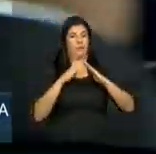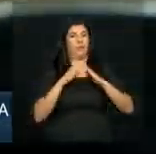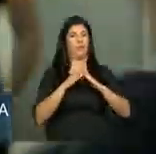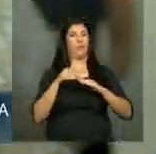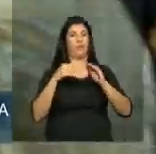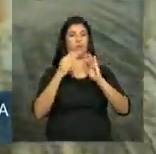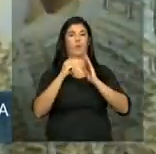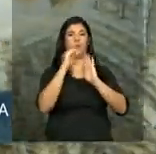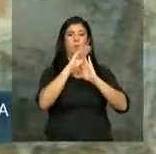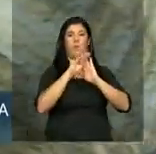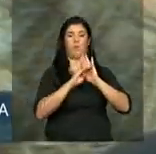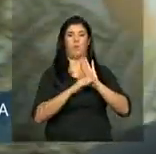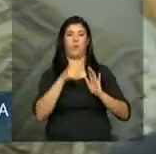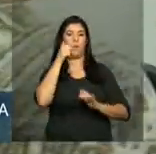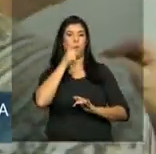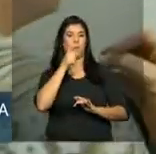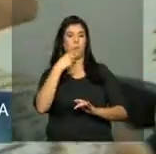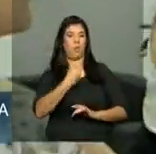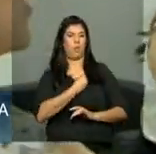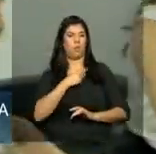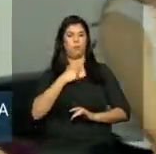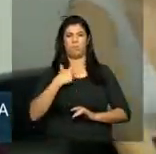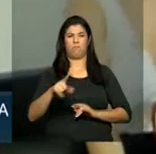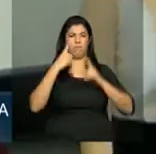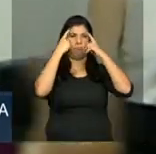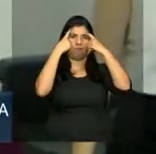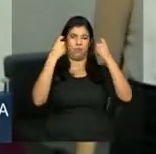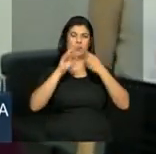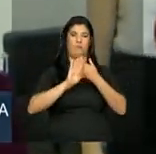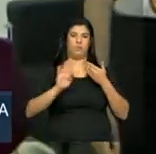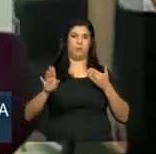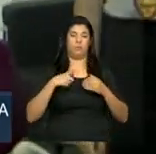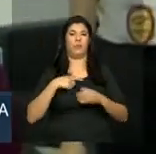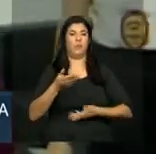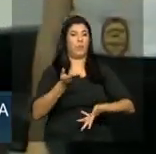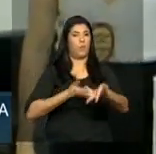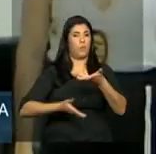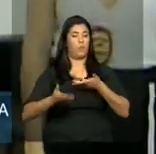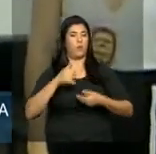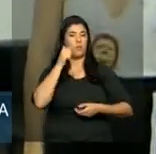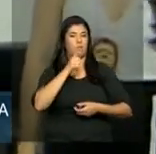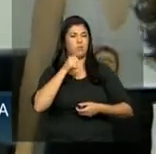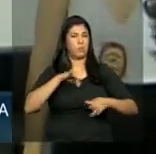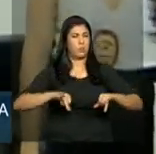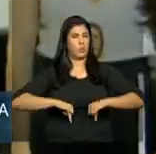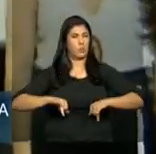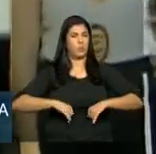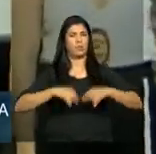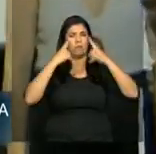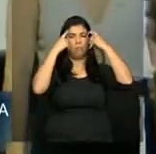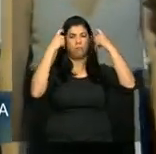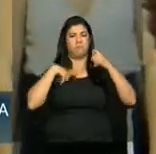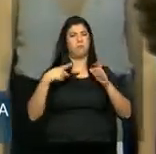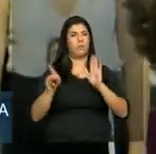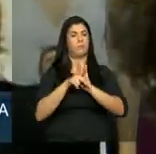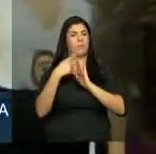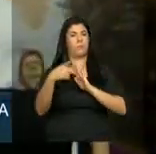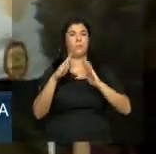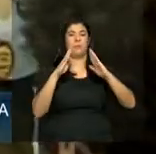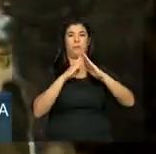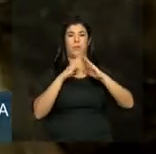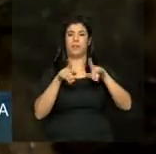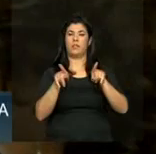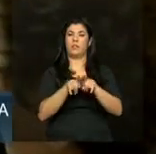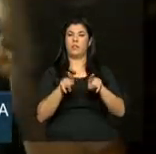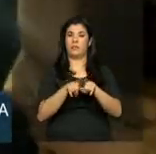programa mulher viver sem violência o atendimento às Mulheres vítimas de violência será feito no local onde